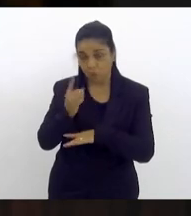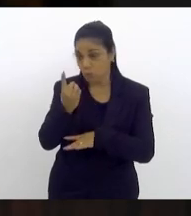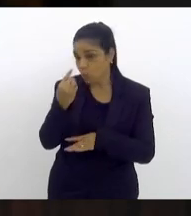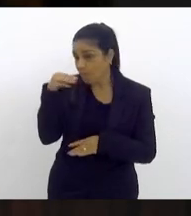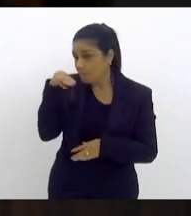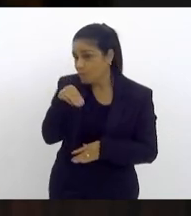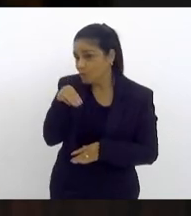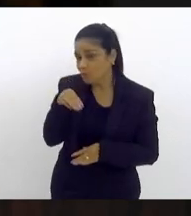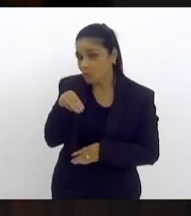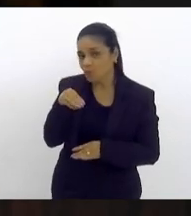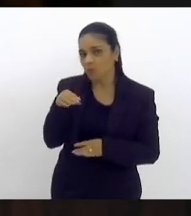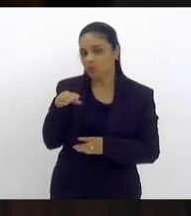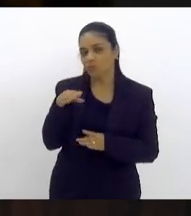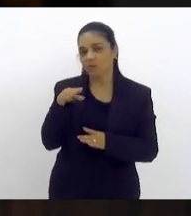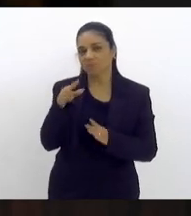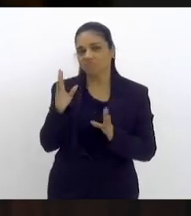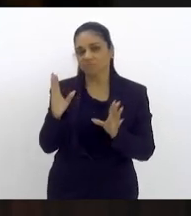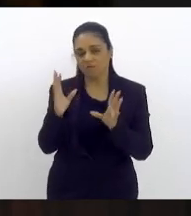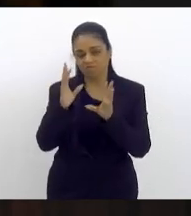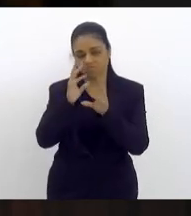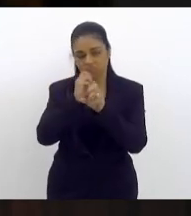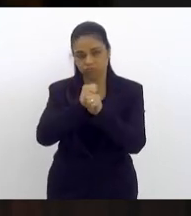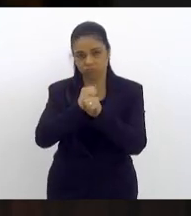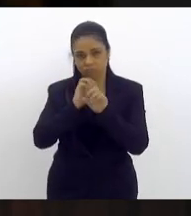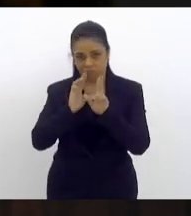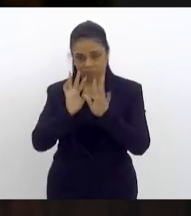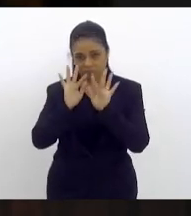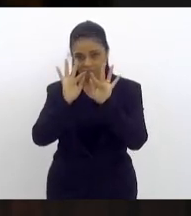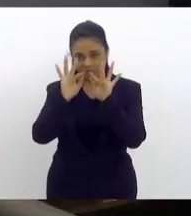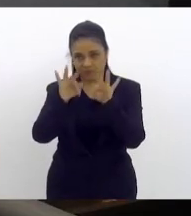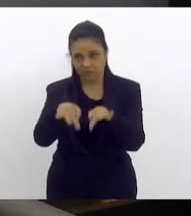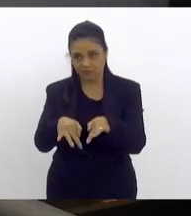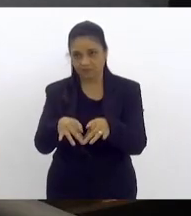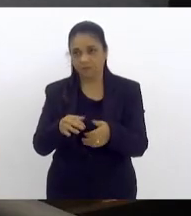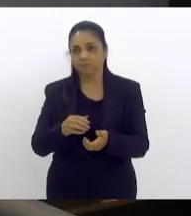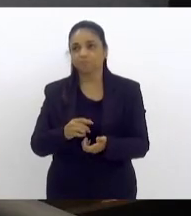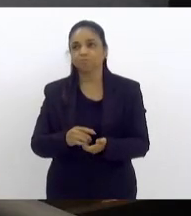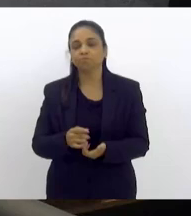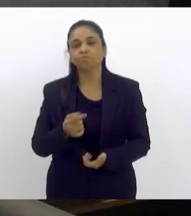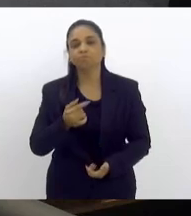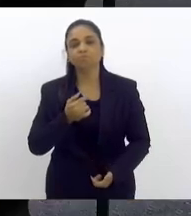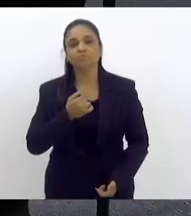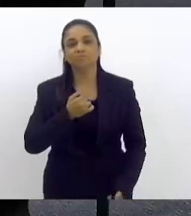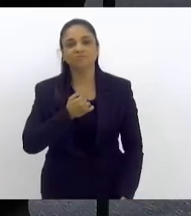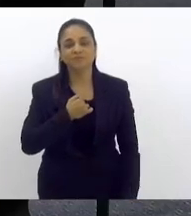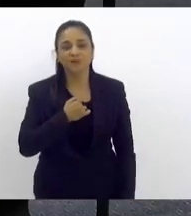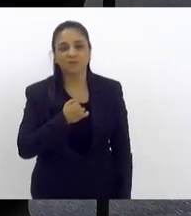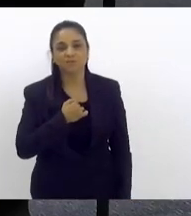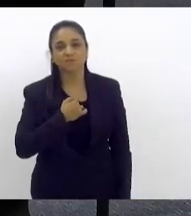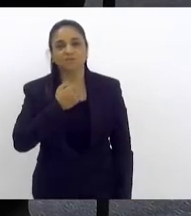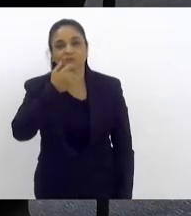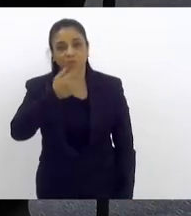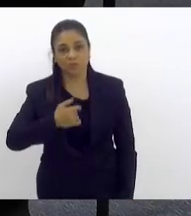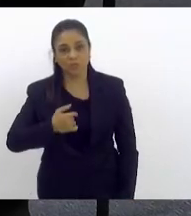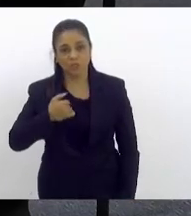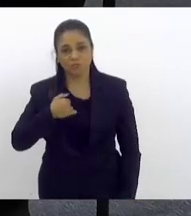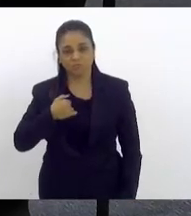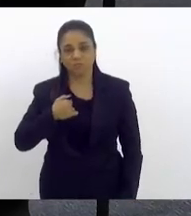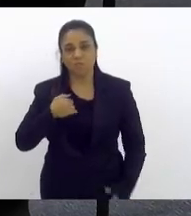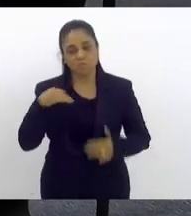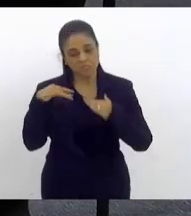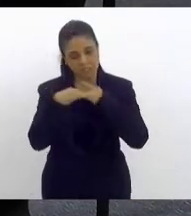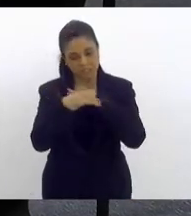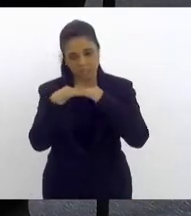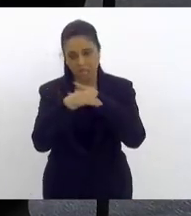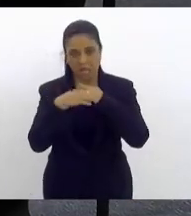minuto agradeço Ah para que vossa excelência possa senhora Presidente nesse tom aqui eu escuto sobre a minha cidade